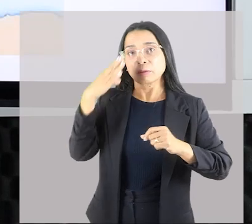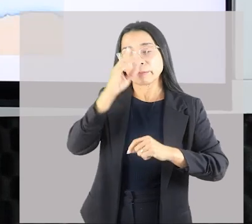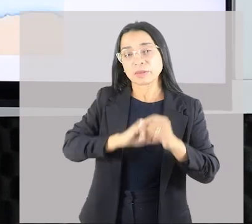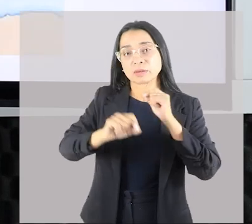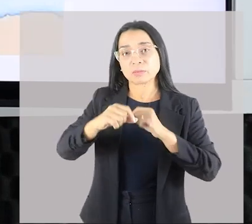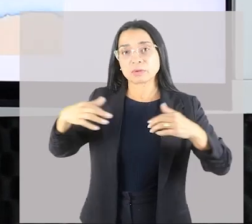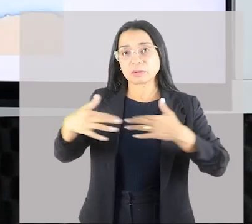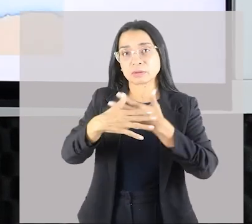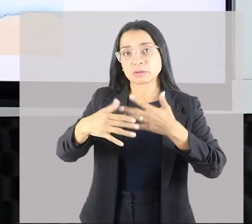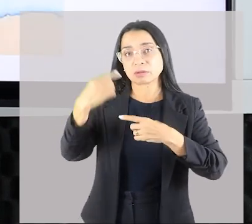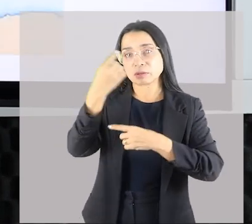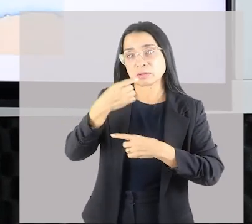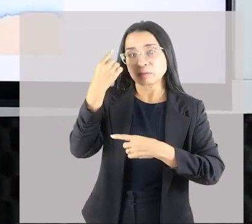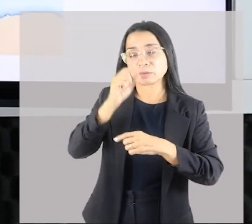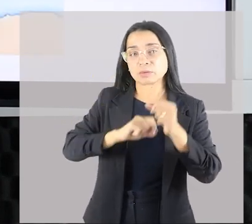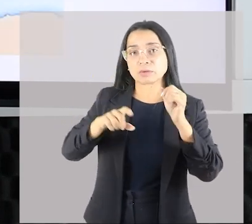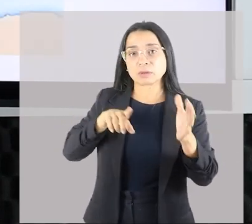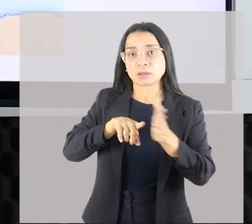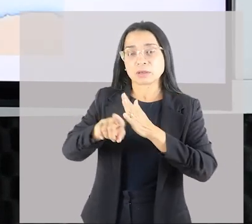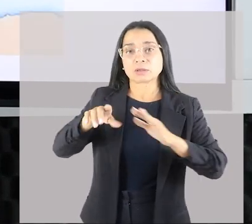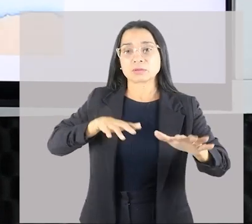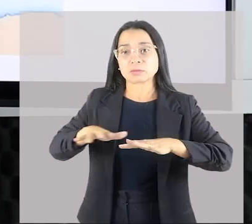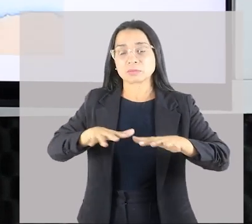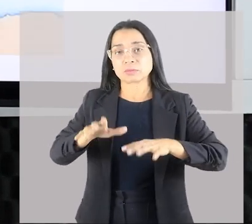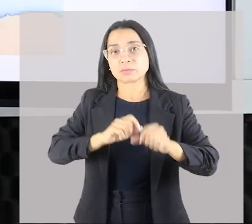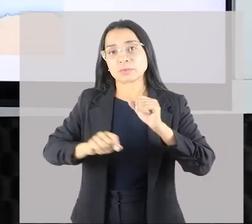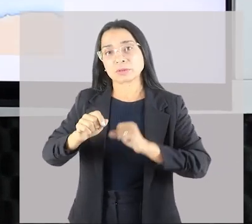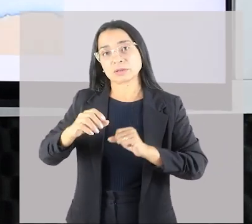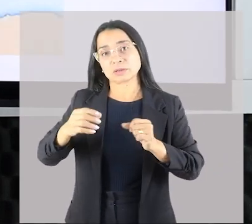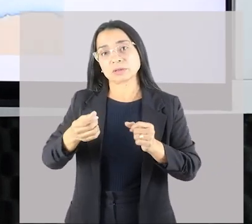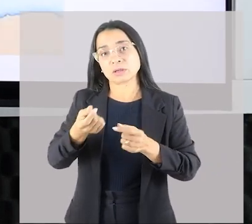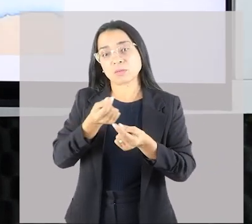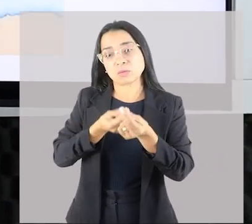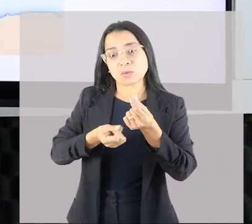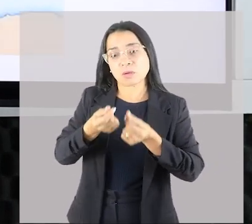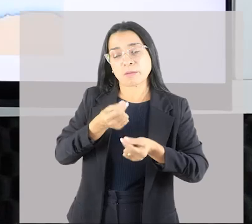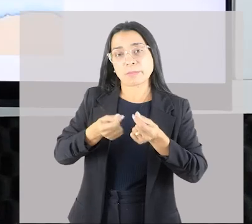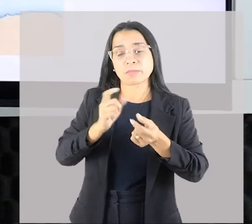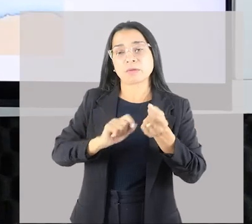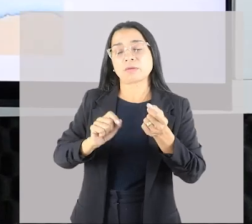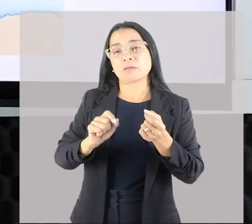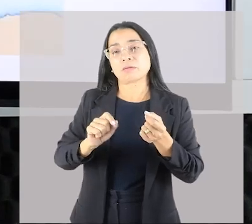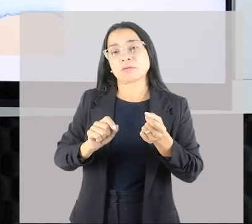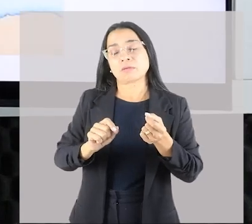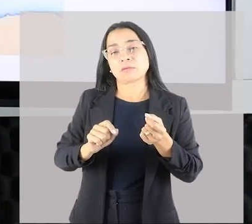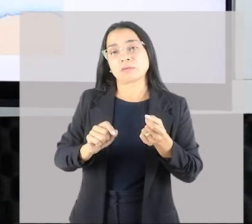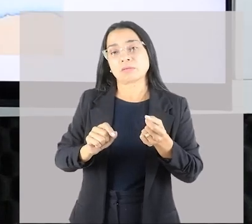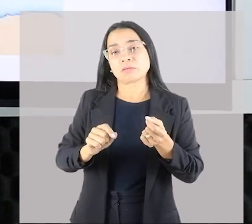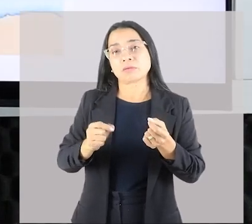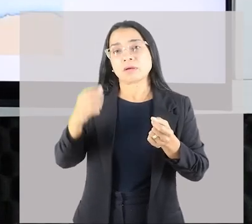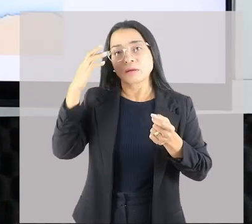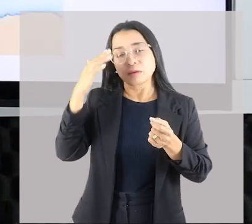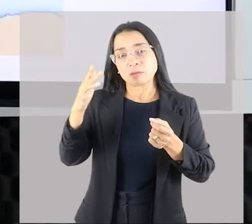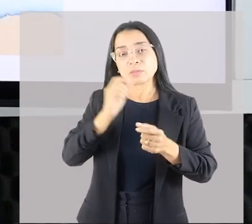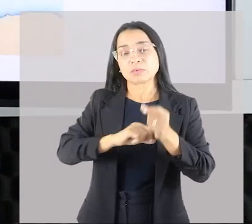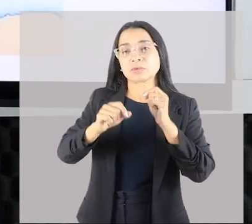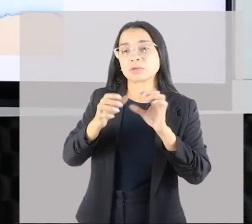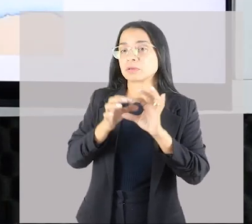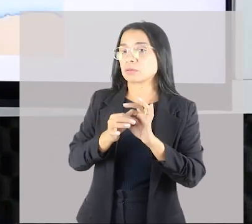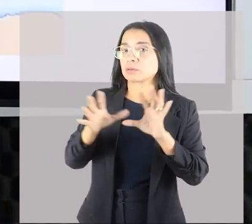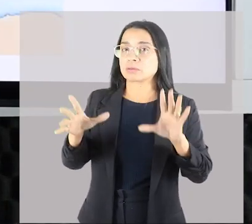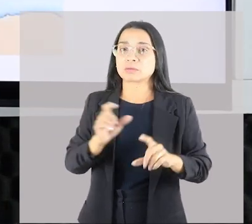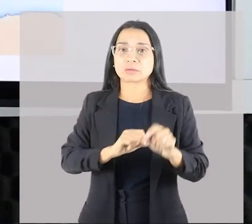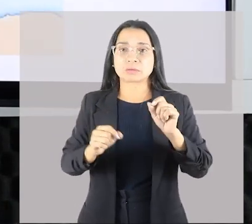principais cidades espanholas em questão de movimentação de capital, que é Barcelona. Então imagina, a Catalunha se tornar independente,